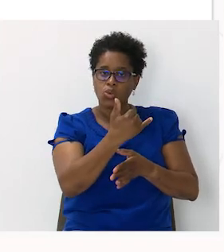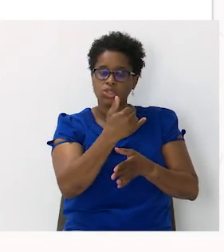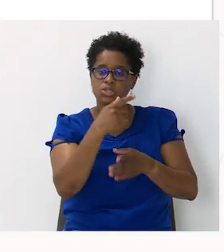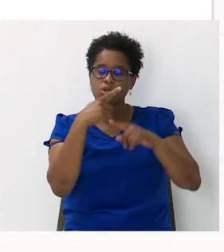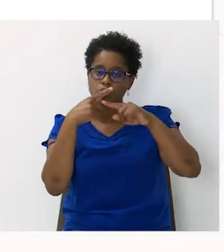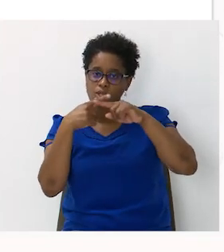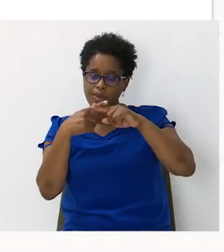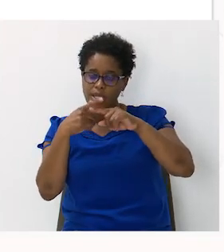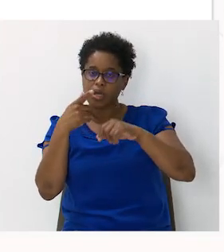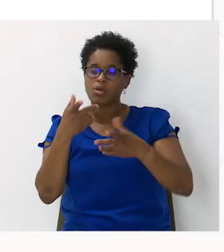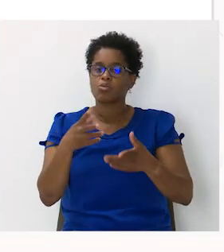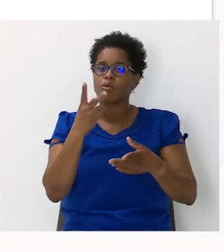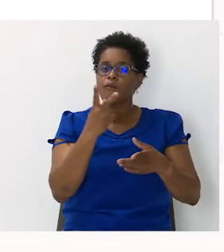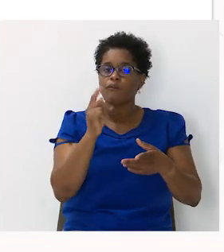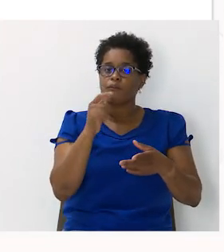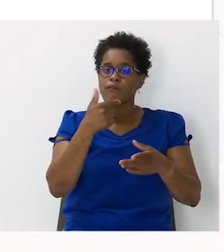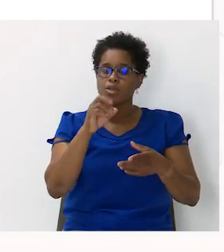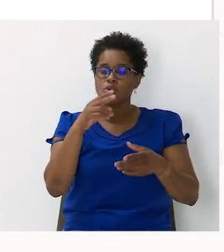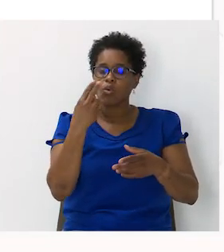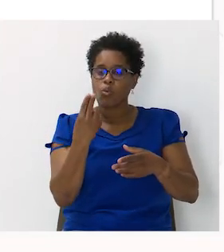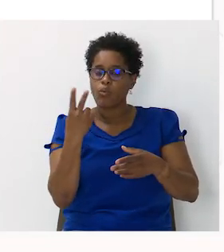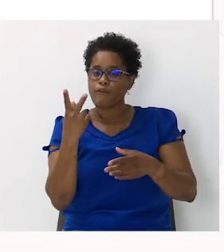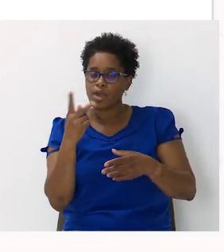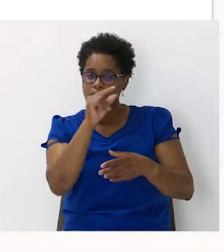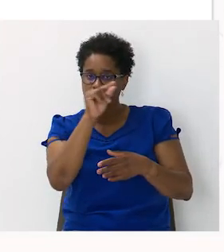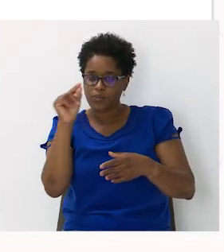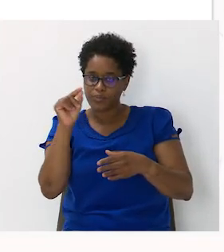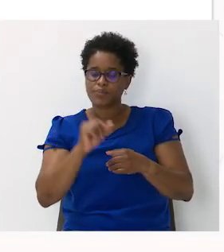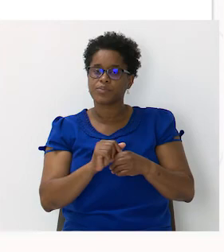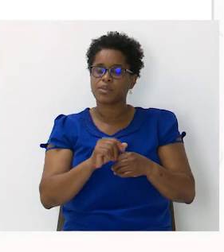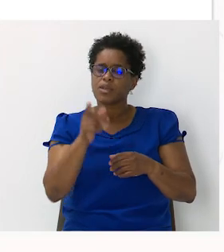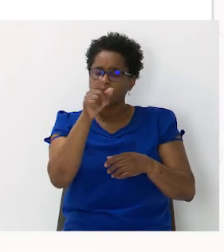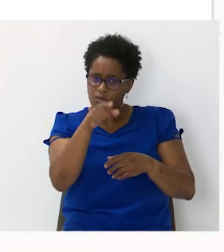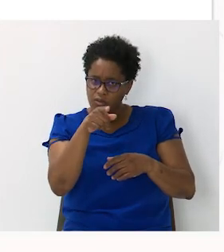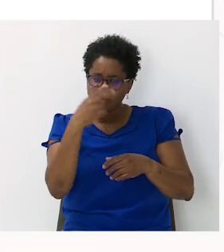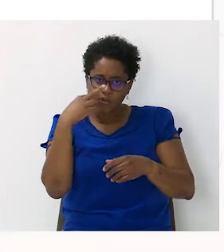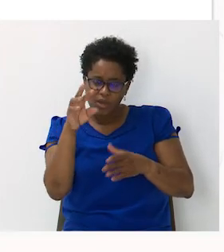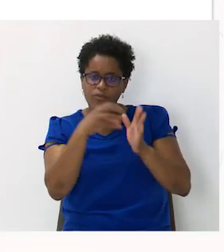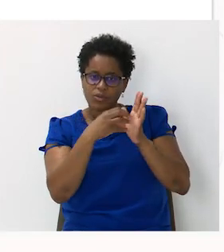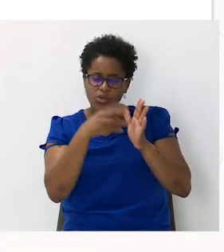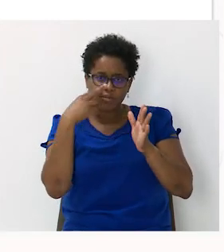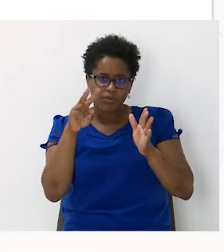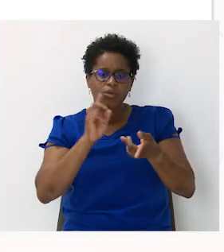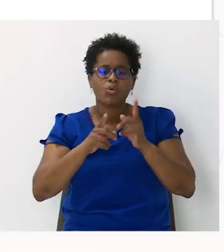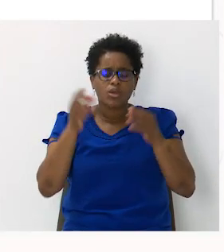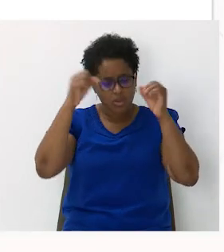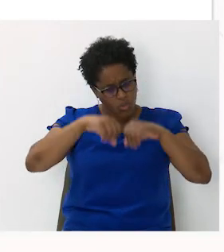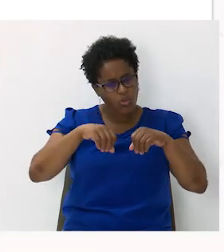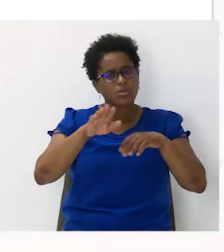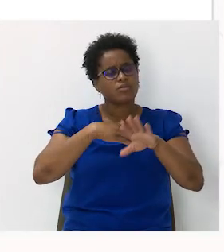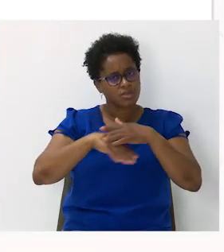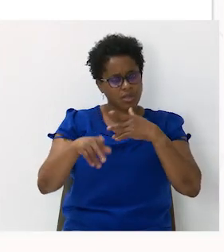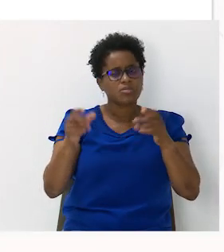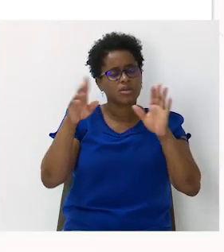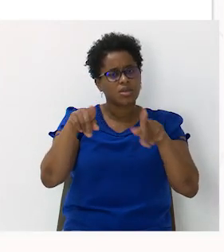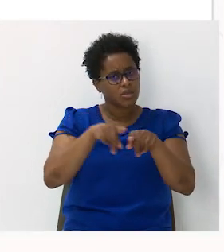que multiplica por vetor UV. Vão na figura e vocês vão ver de acordo com o que fizemos anteriormente no